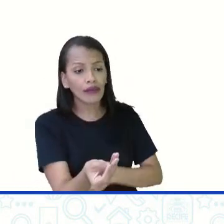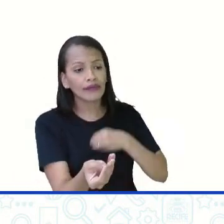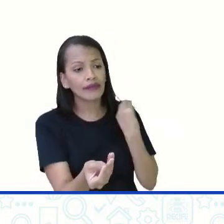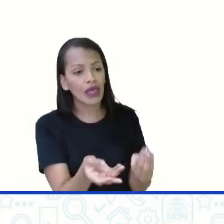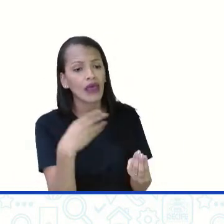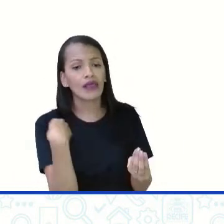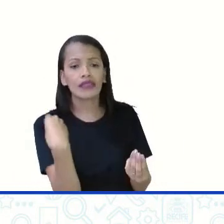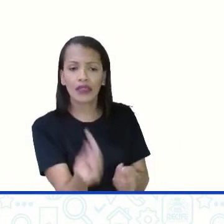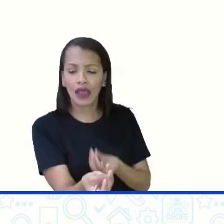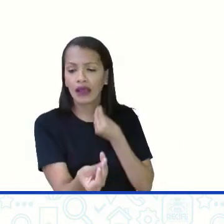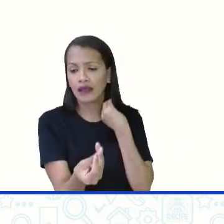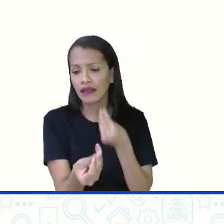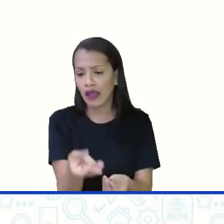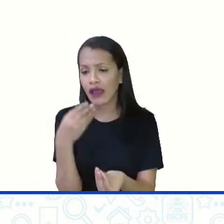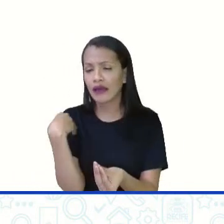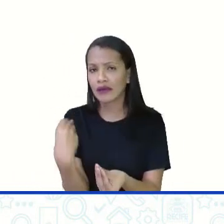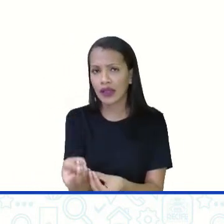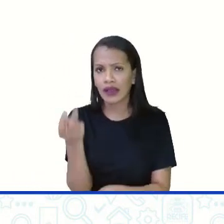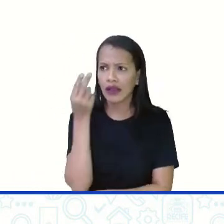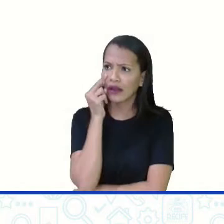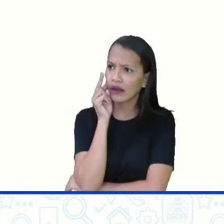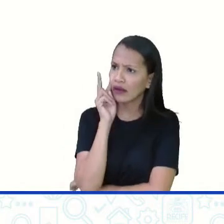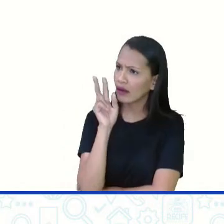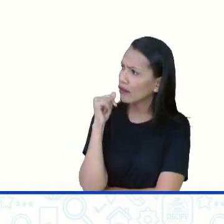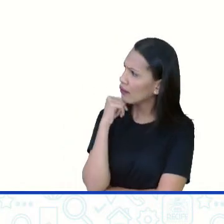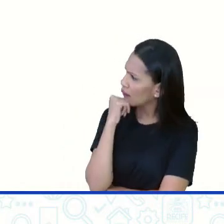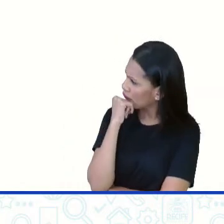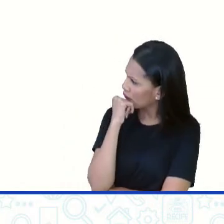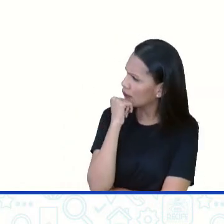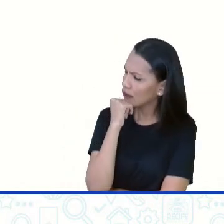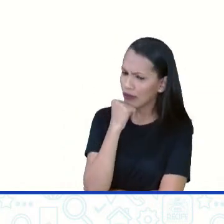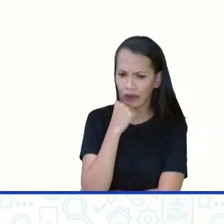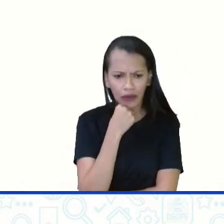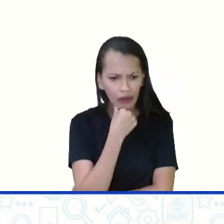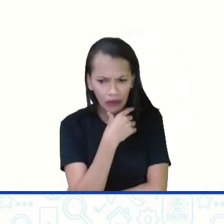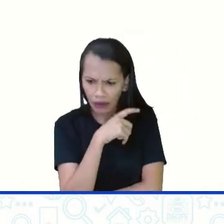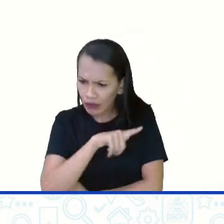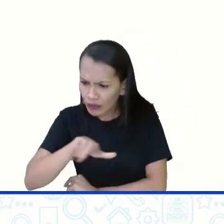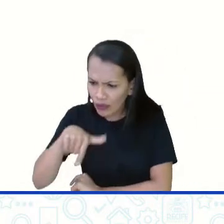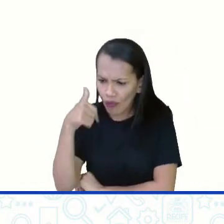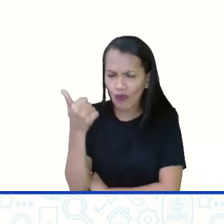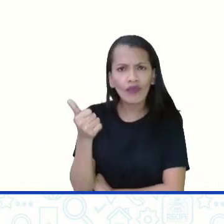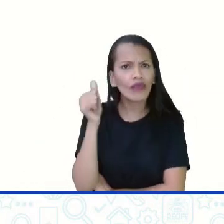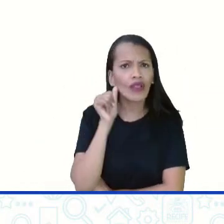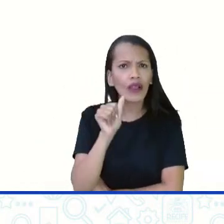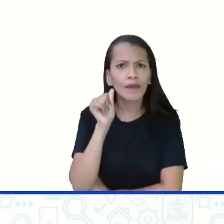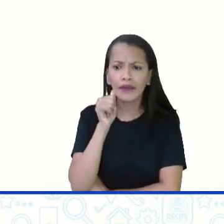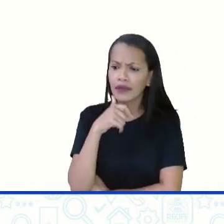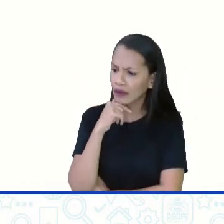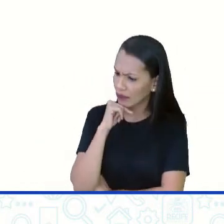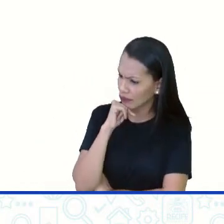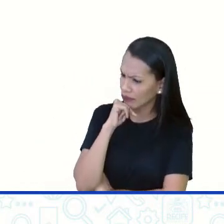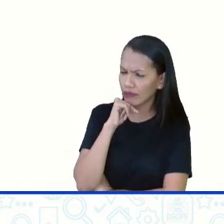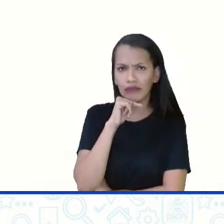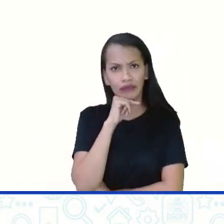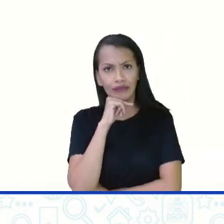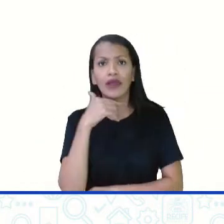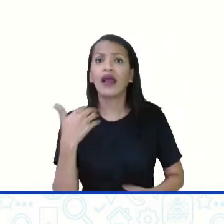até que ele dá uma olhada e, nossa, onde está a menina? Onde está a Carol? Ela